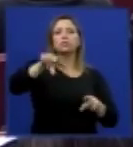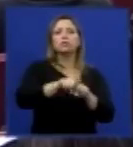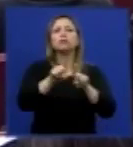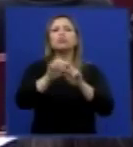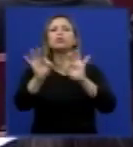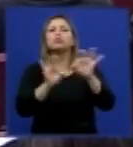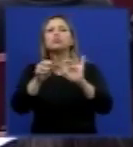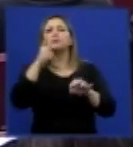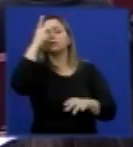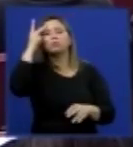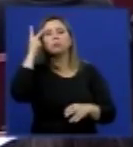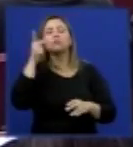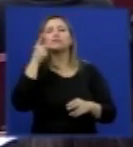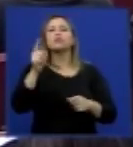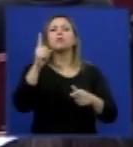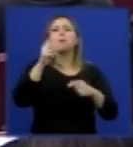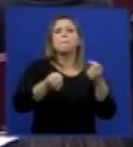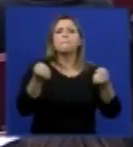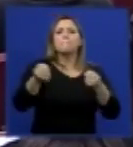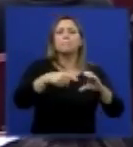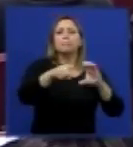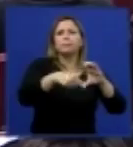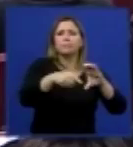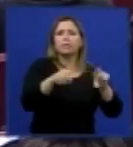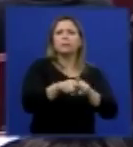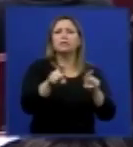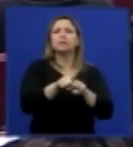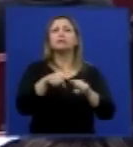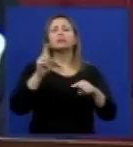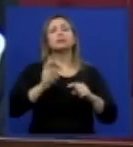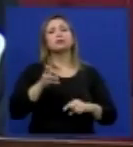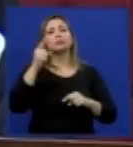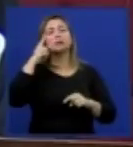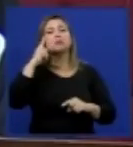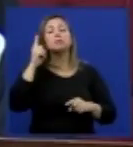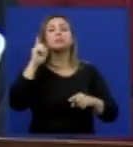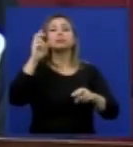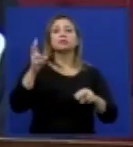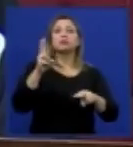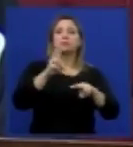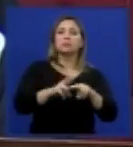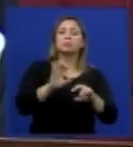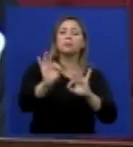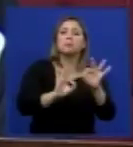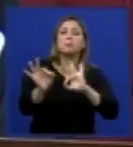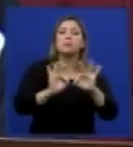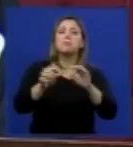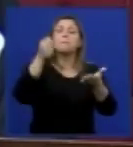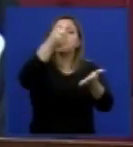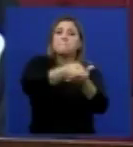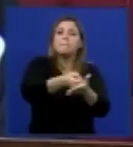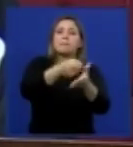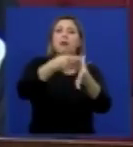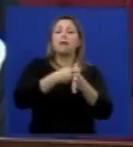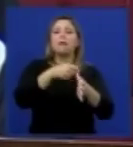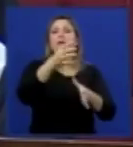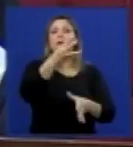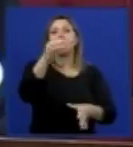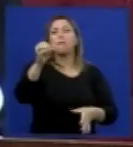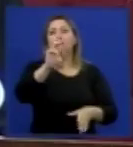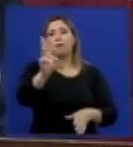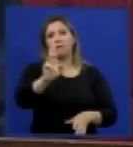administrativa a importação de pneu usado ou reformado, com a previsão de pena pecuniária de R$ 400 por unidade